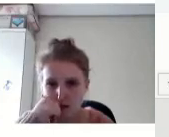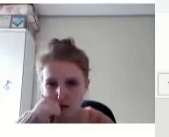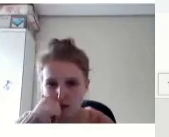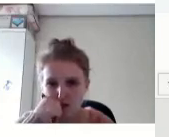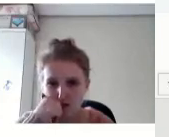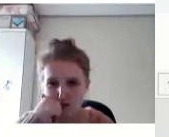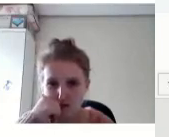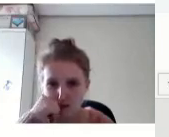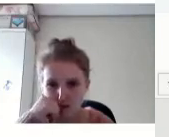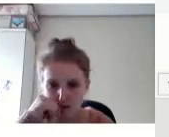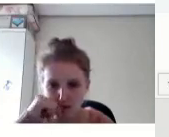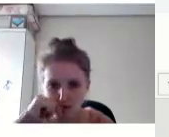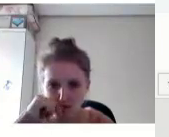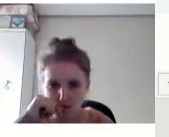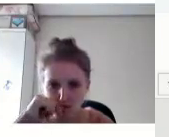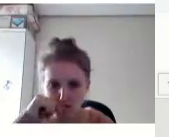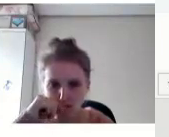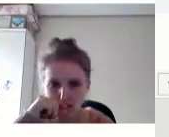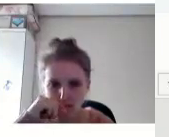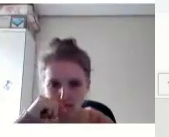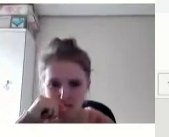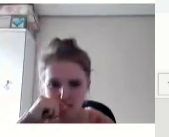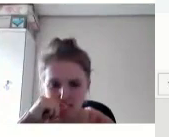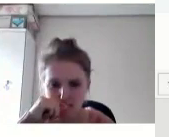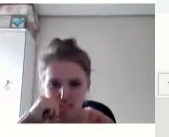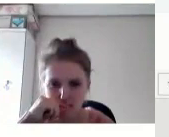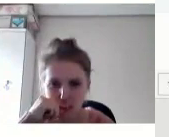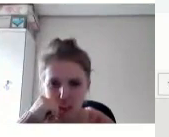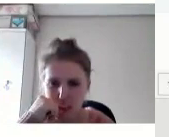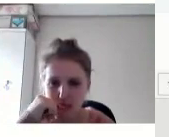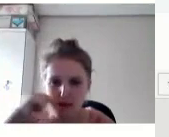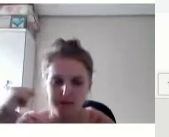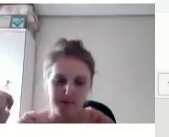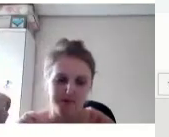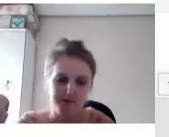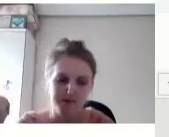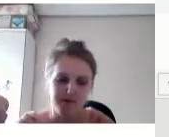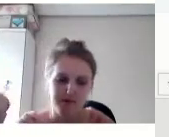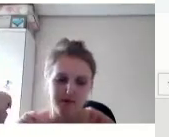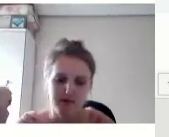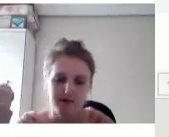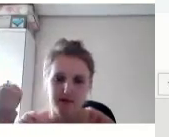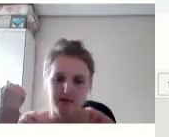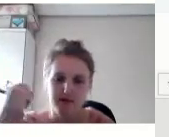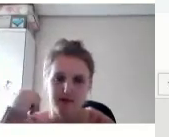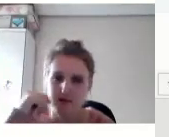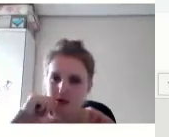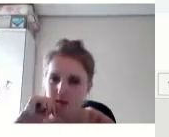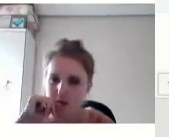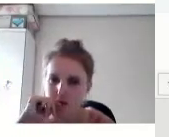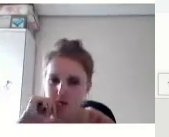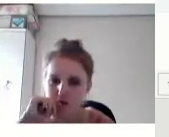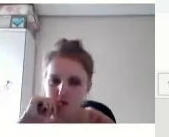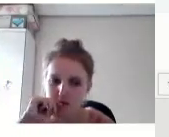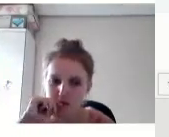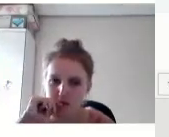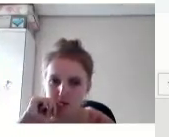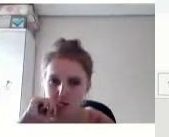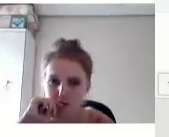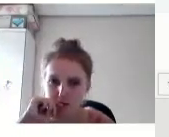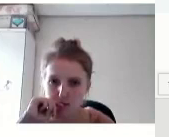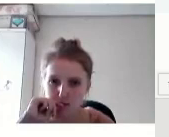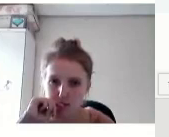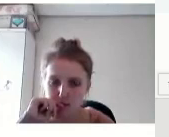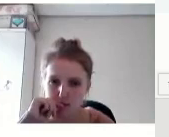eu consigo calcular a evolução temporal de qualquer operador em mecânica quântica, né? Por que é interessante